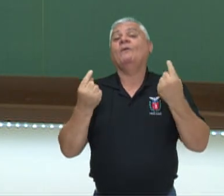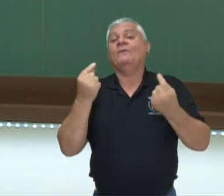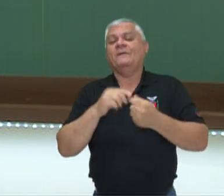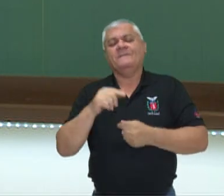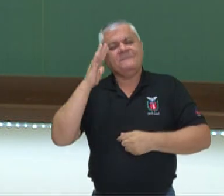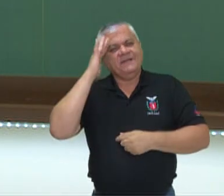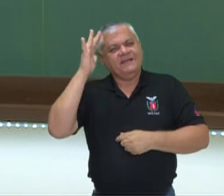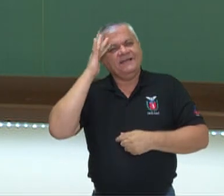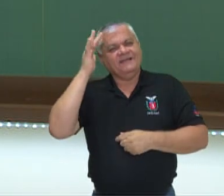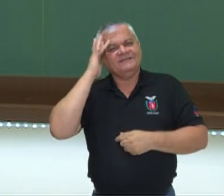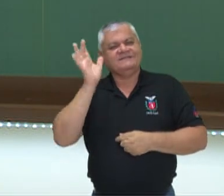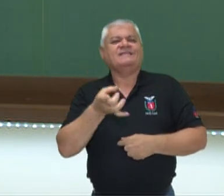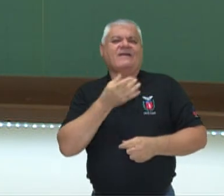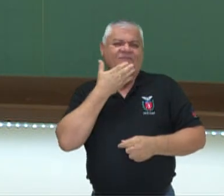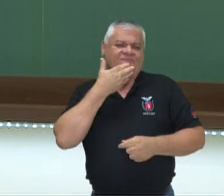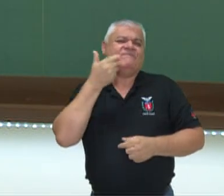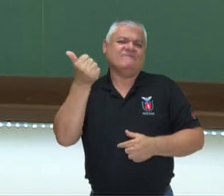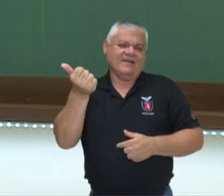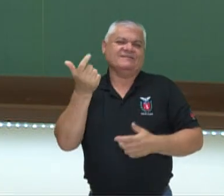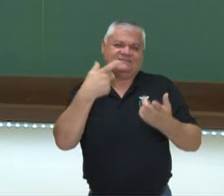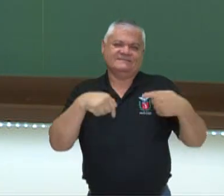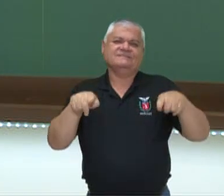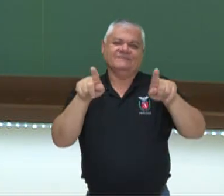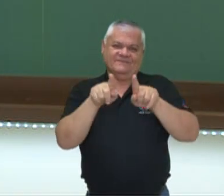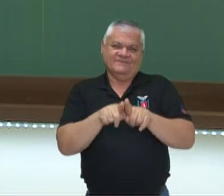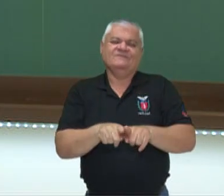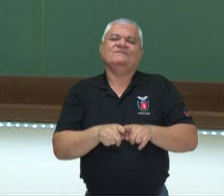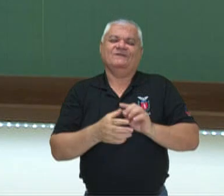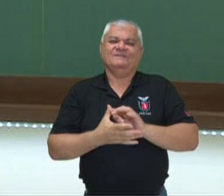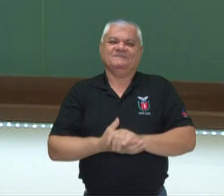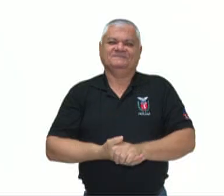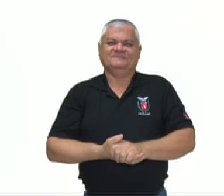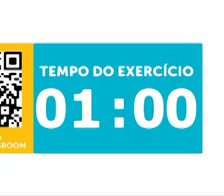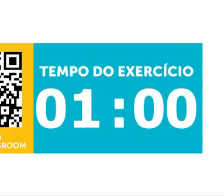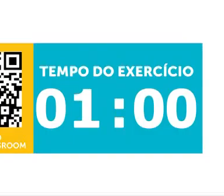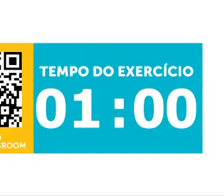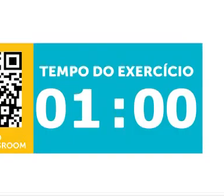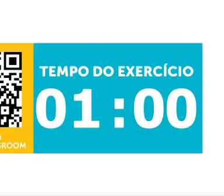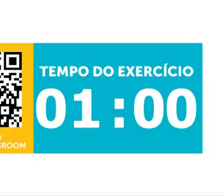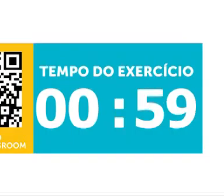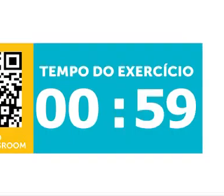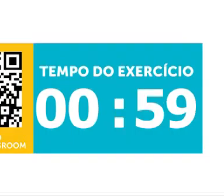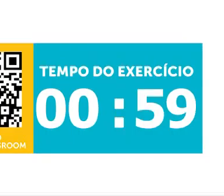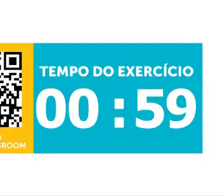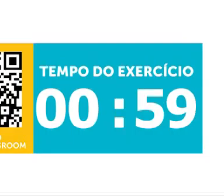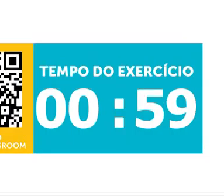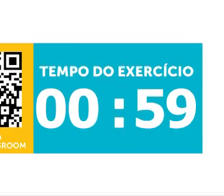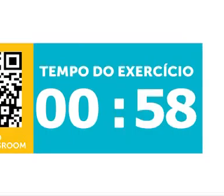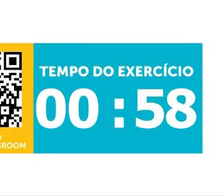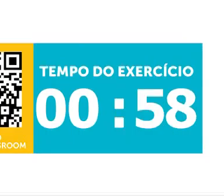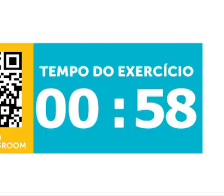um pouquinho, essa tá bem fácil, daqui a pouquinho a gente volta com a correção.